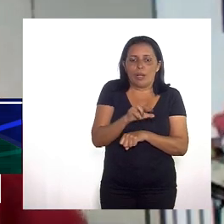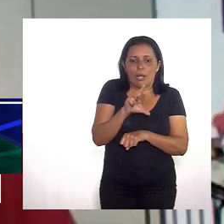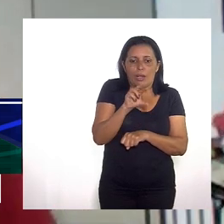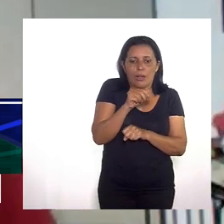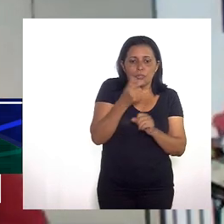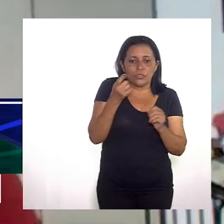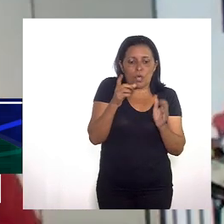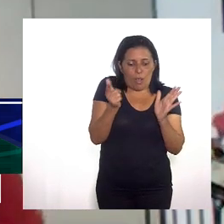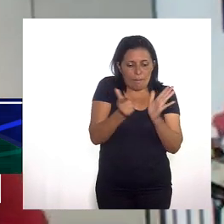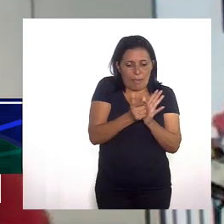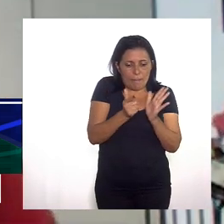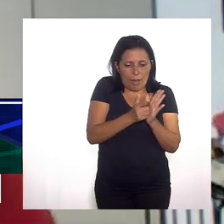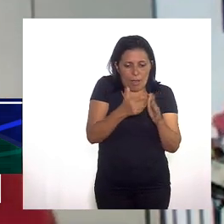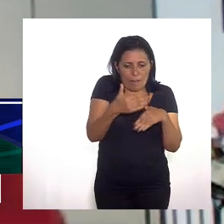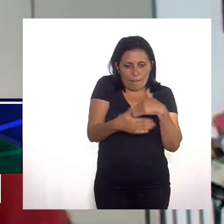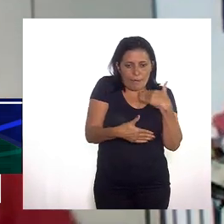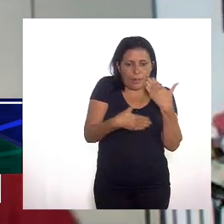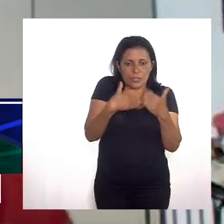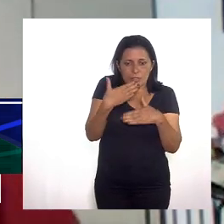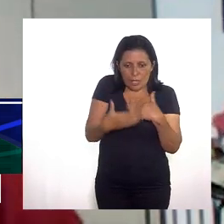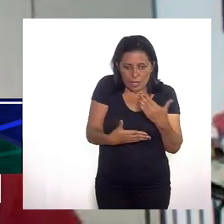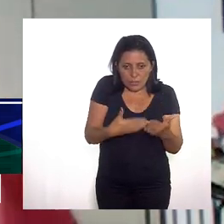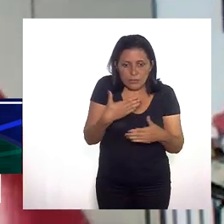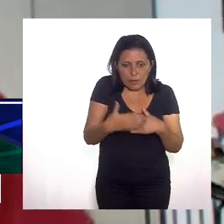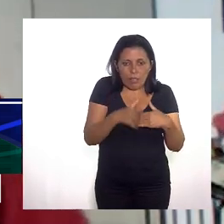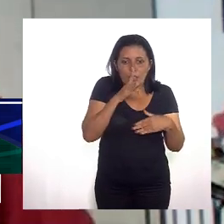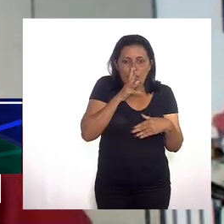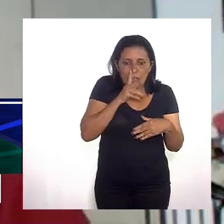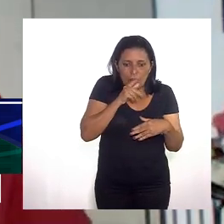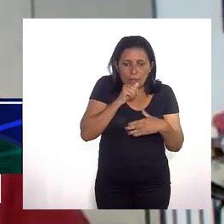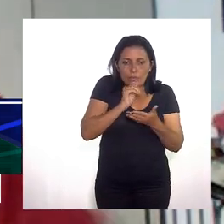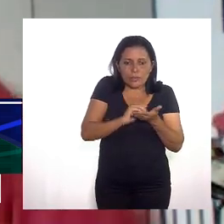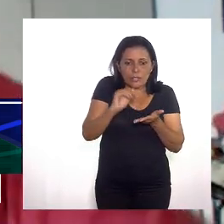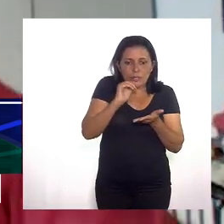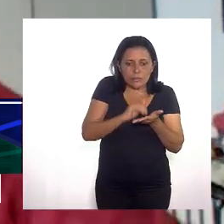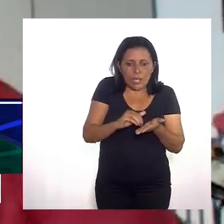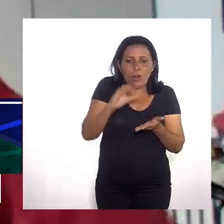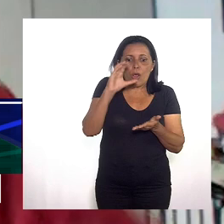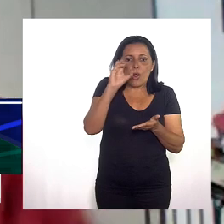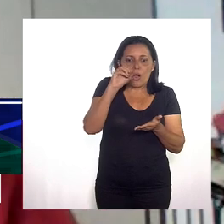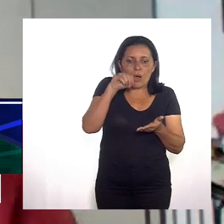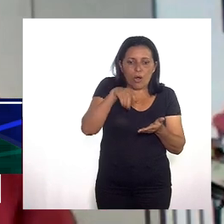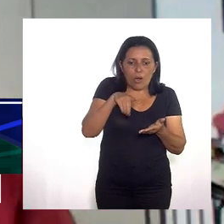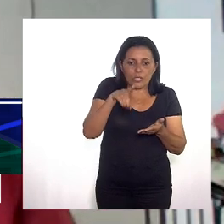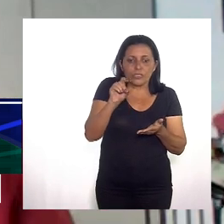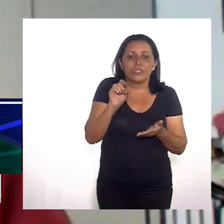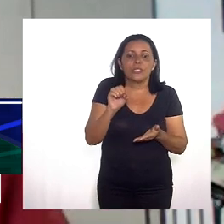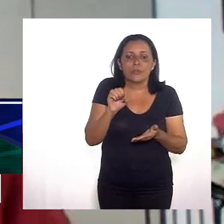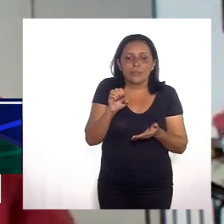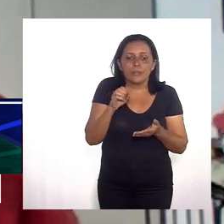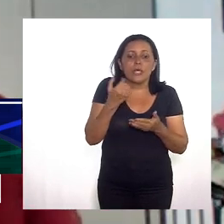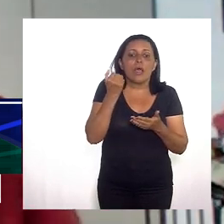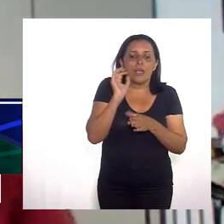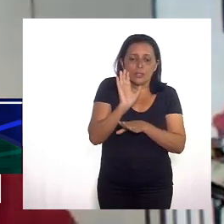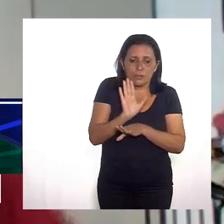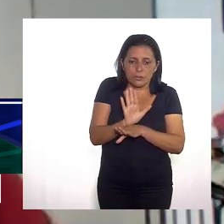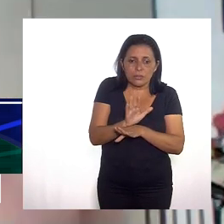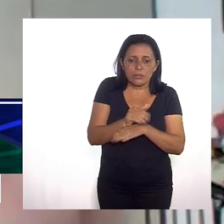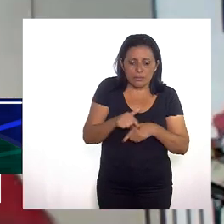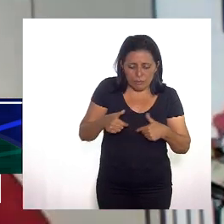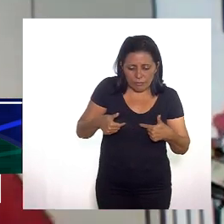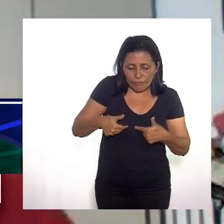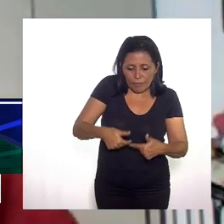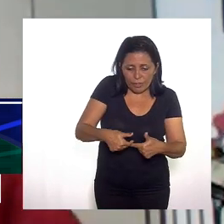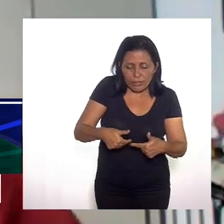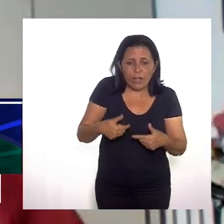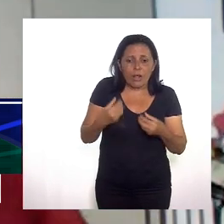ele fica num processo de fritura que é até desrespeitoso, o secretário Conte Bittencourt, que se propôs a assumir a secretaria para ajudar a enfrentar o caos que